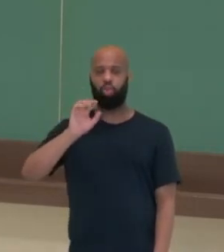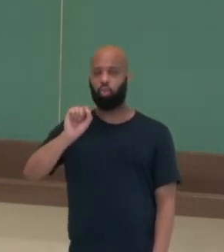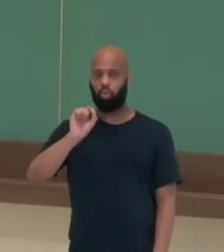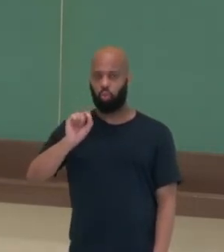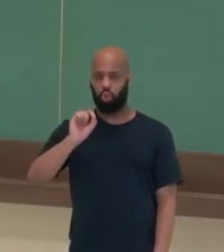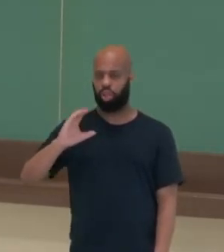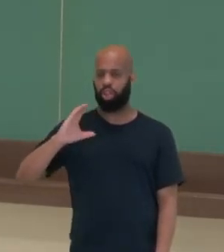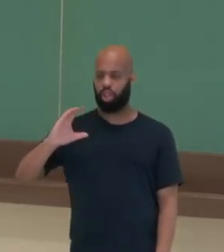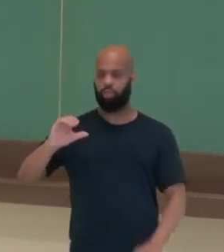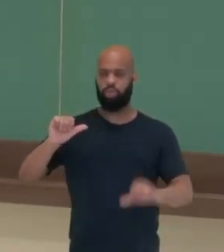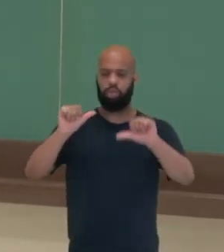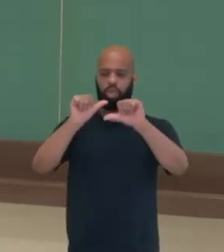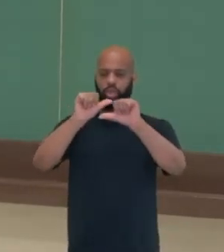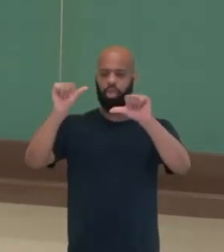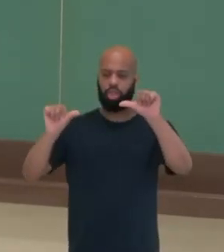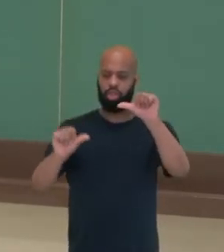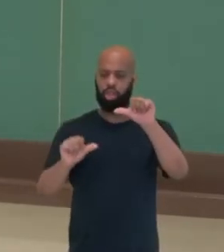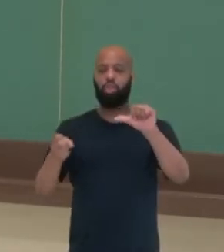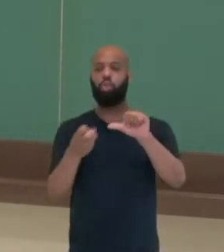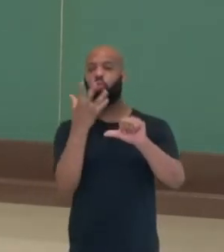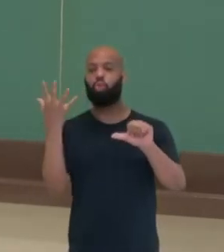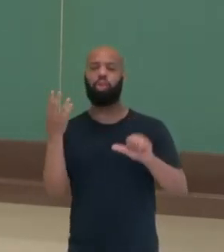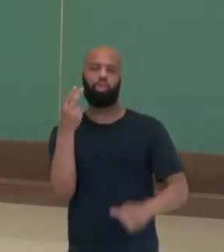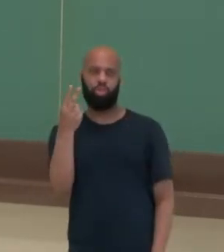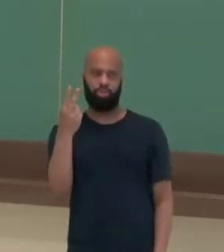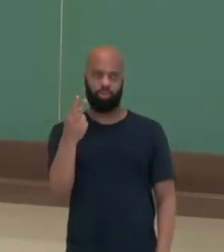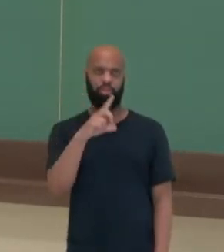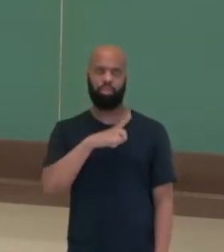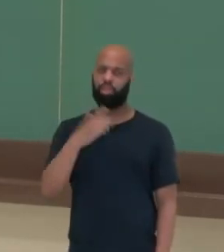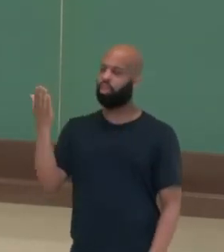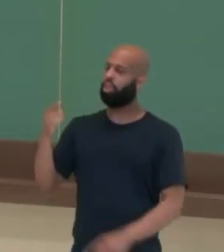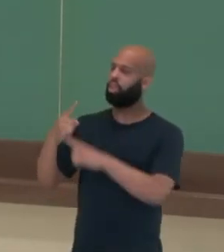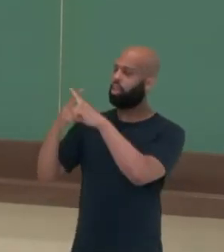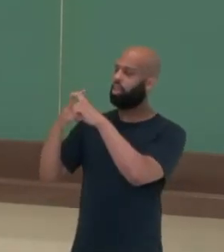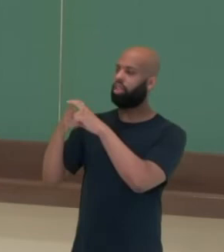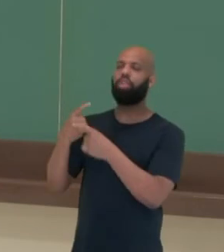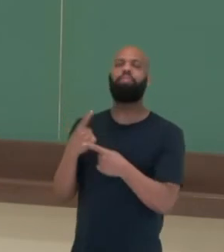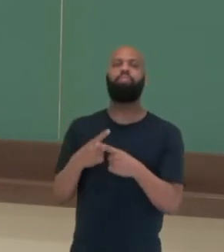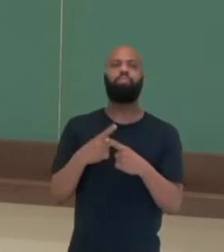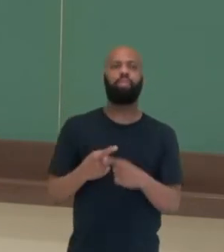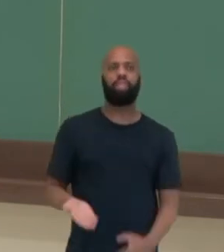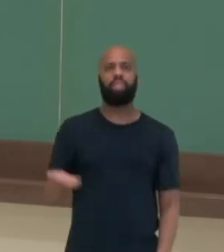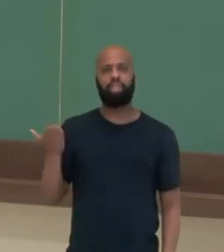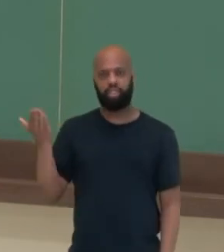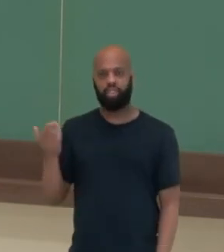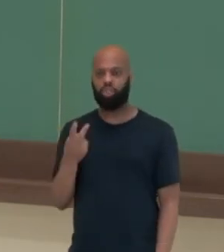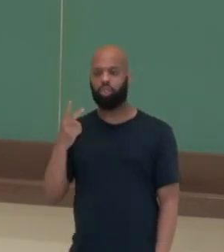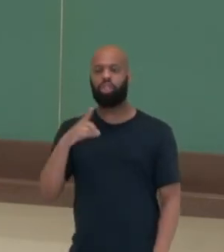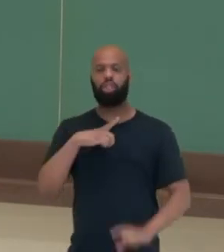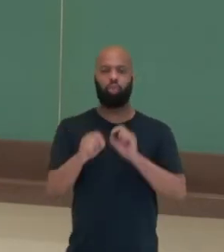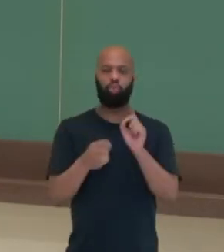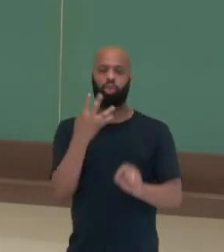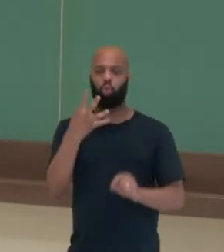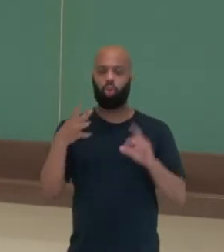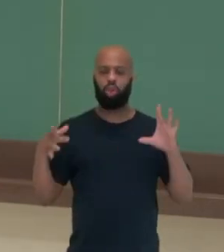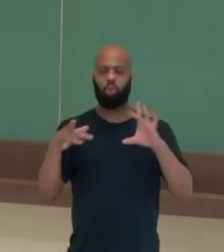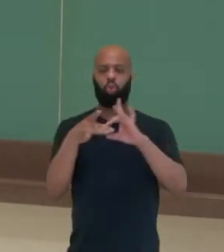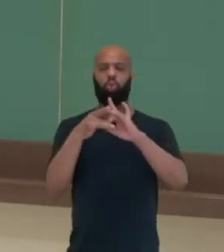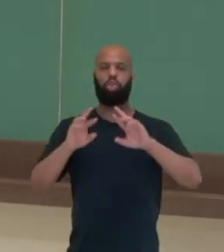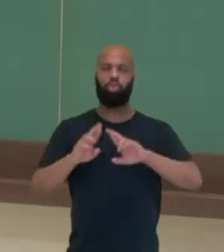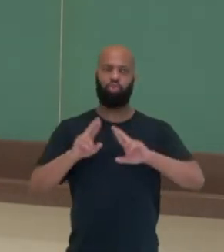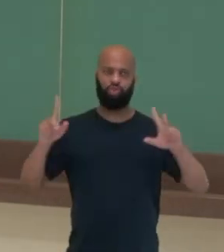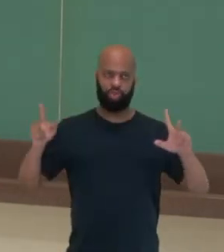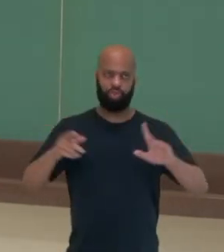Quantos? 2. Estão aqui assinalados por esse asterisco. Porque esses dois carbonos vão ter 4 ligantes diferentes.